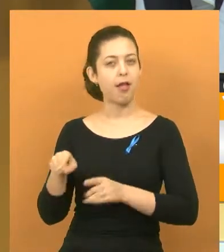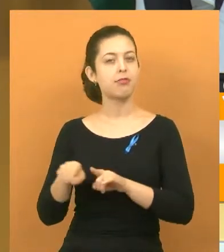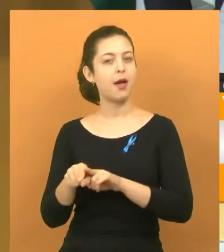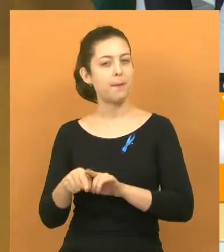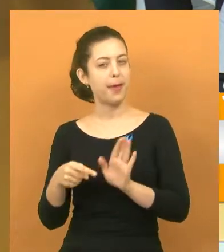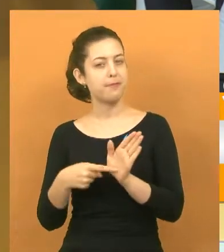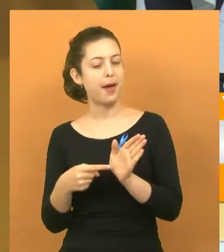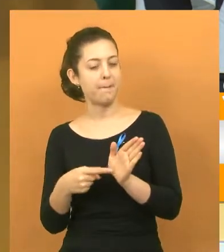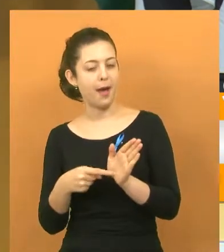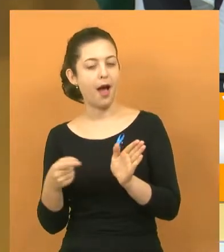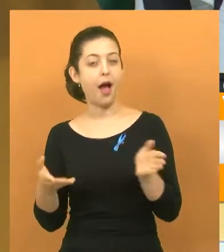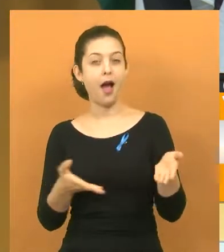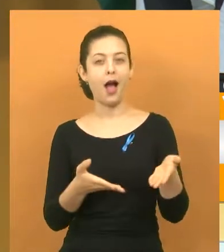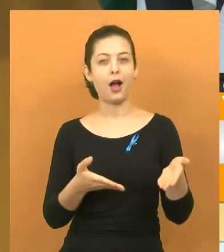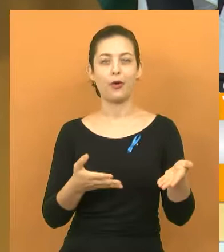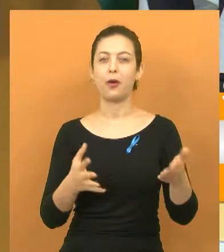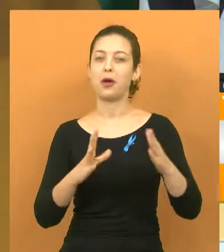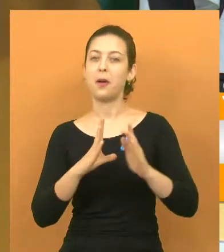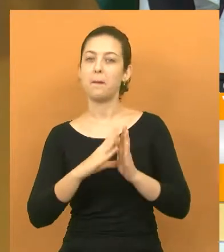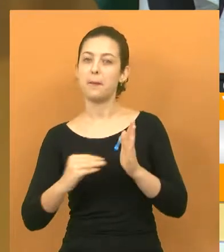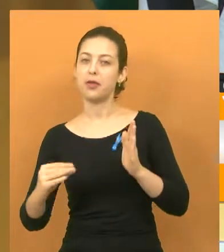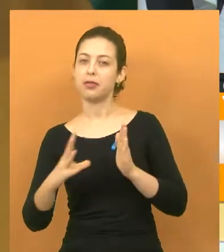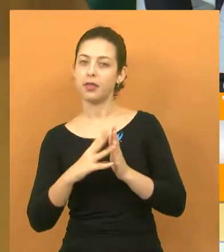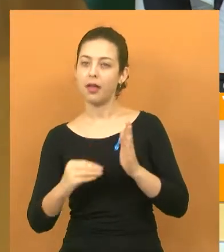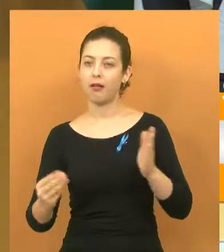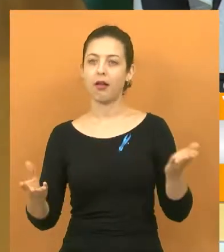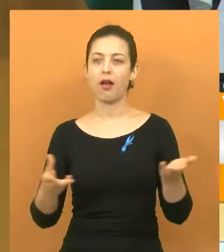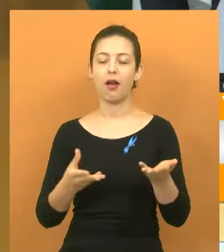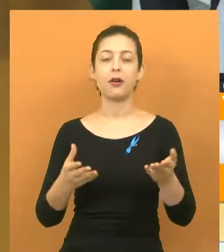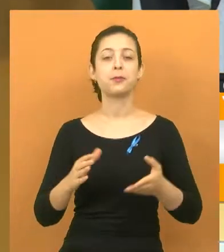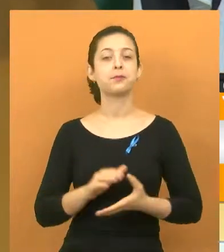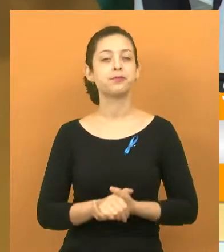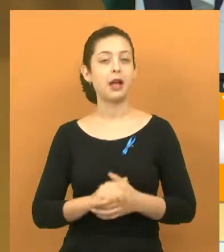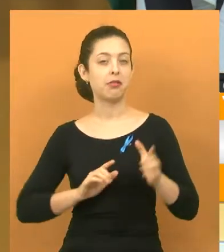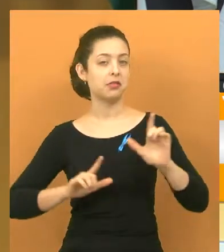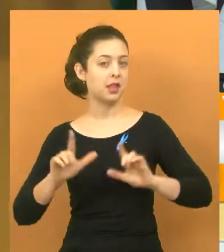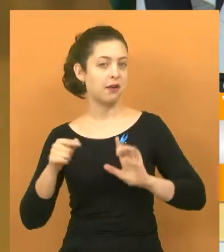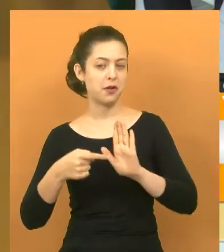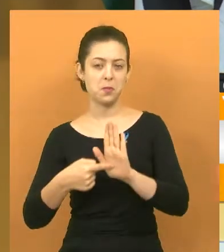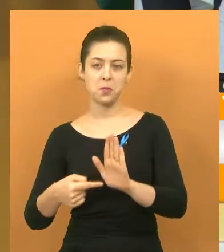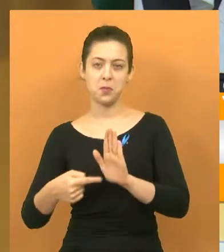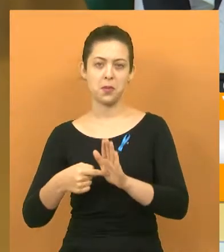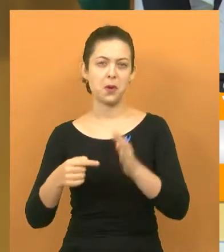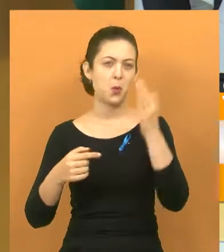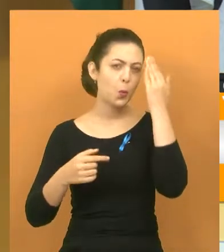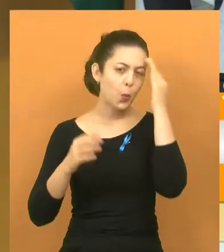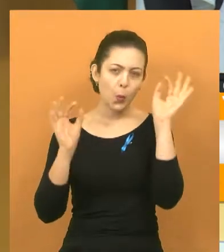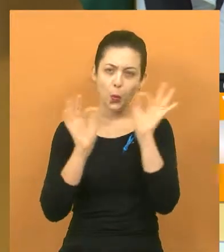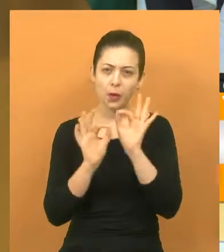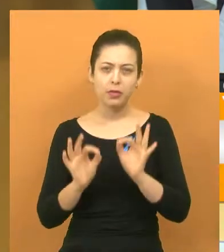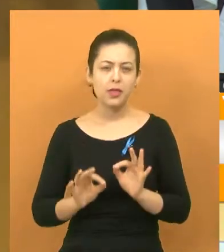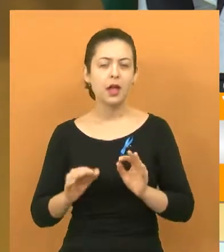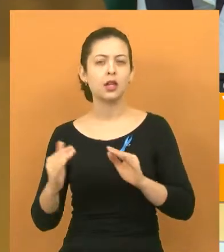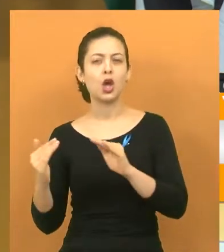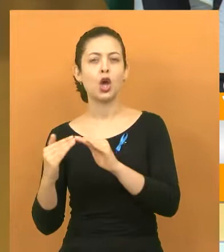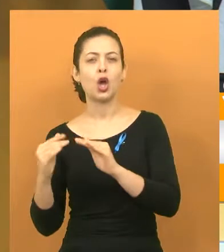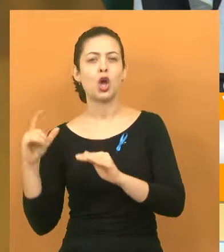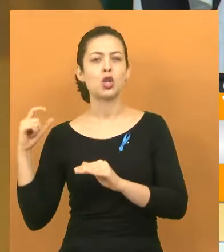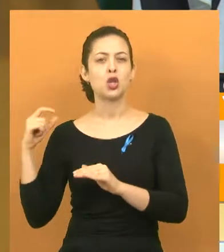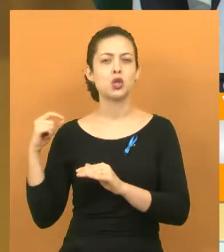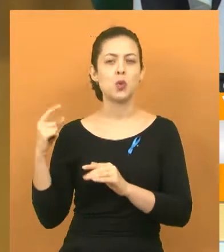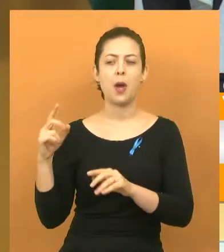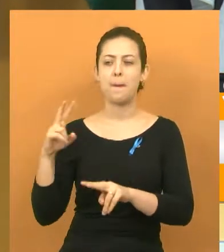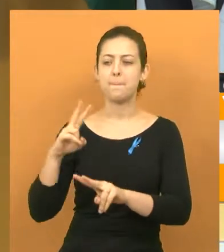se acertou, e hoje ela é até um modelo. Mas, infelizmente, a televisão não mostra, eu não entendo por quê. Quando é a favor dos tucanos,